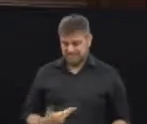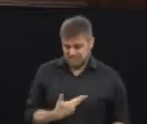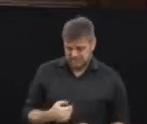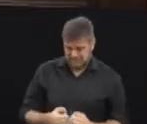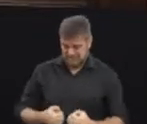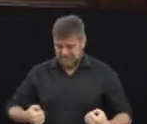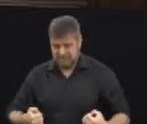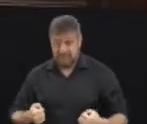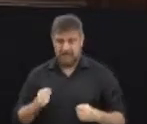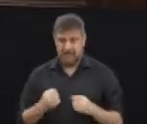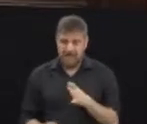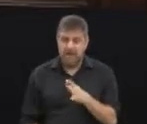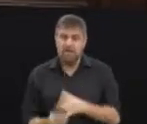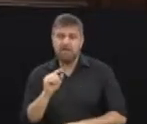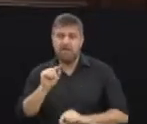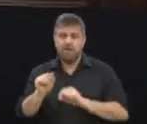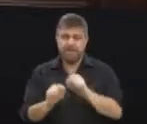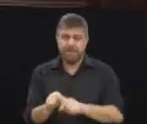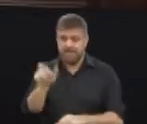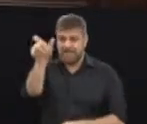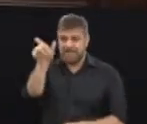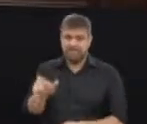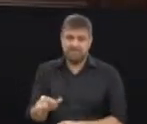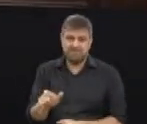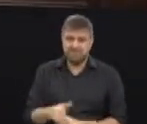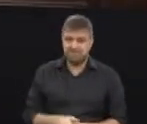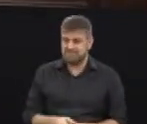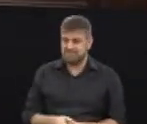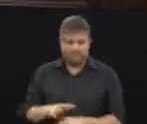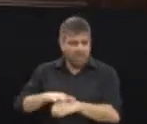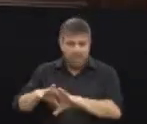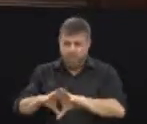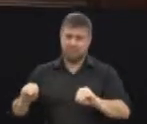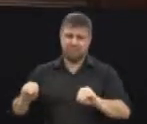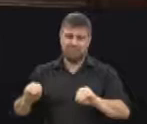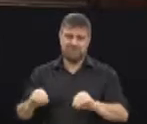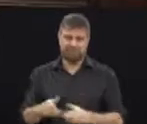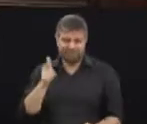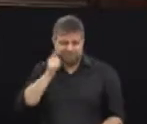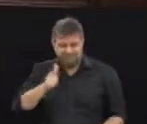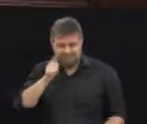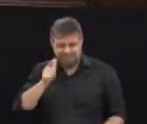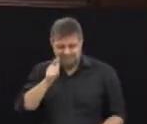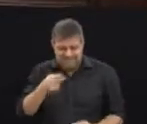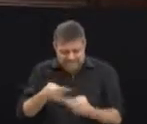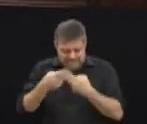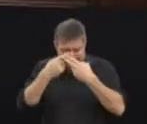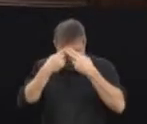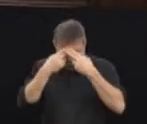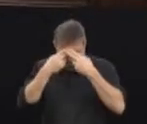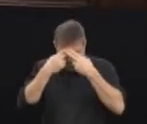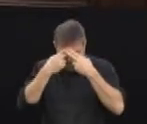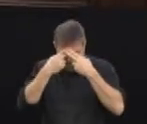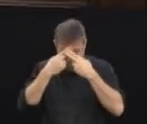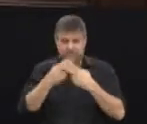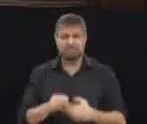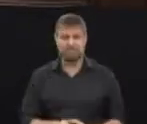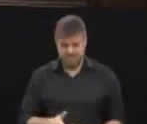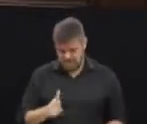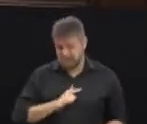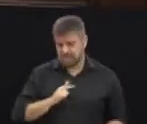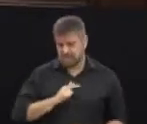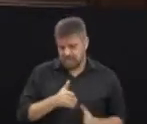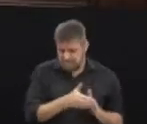procedimento cirúrgico, e muitas vezes aquela pessoa, você não consegue dar cura para aquela pessoa. Então, muitas vezes, você tem